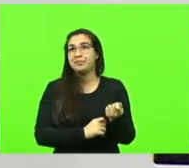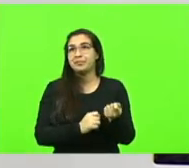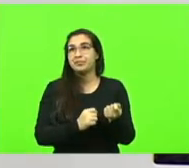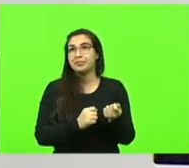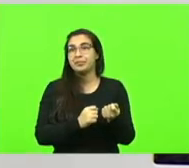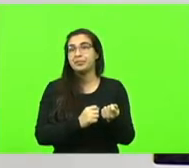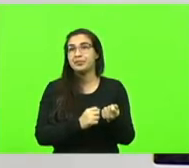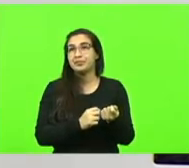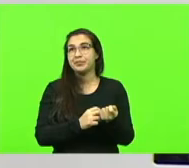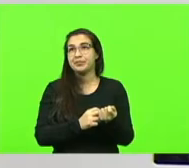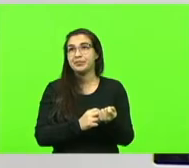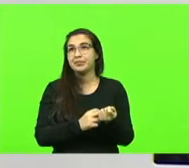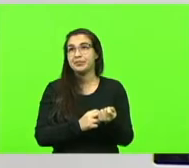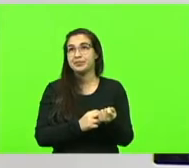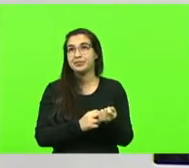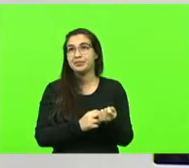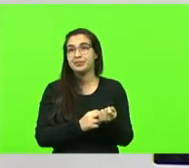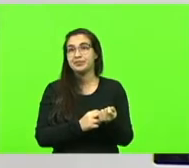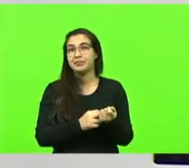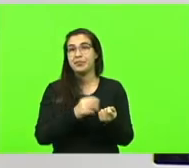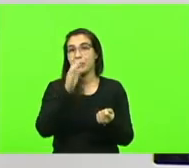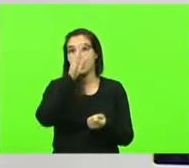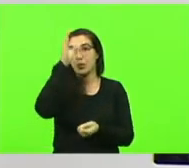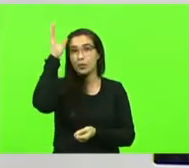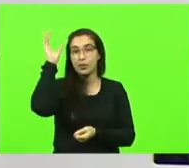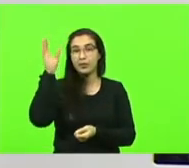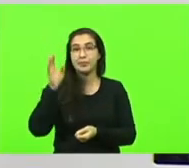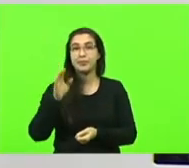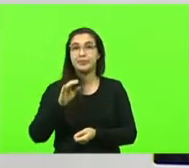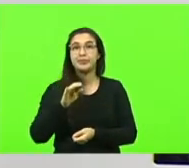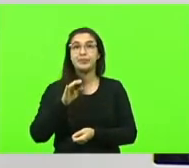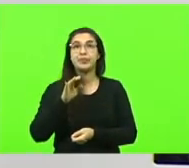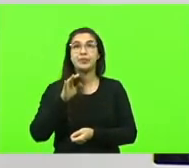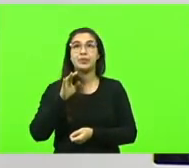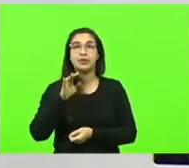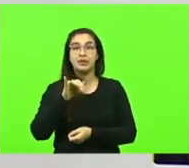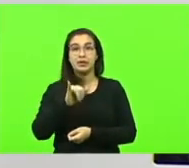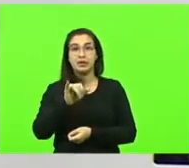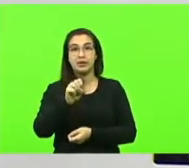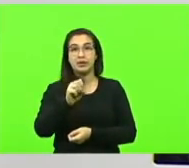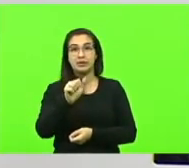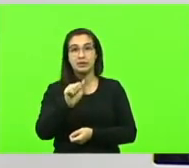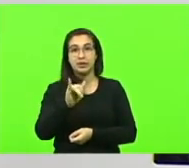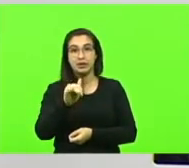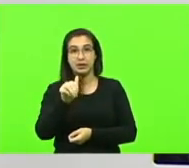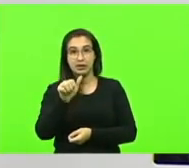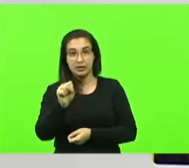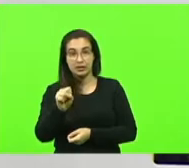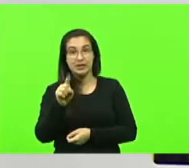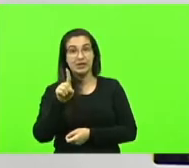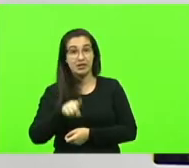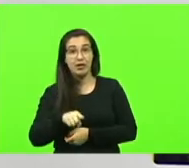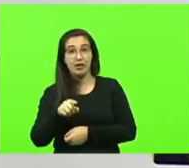da qual o coronel Isaías é especialista.